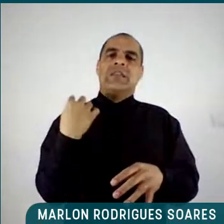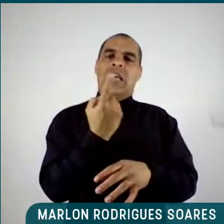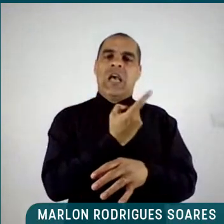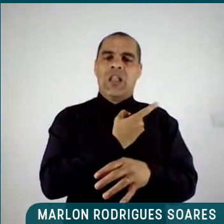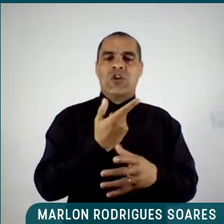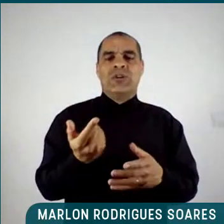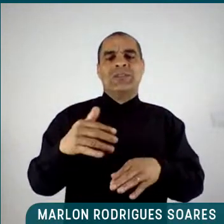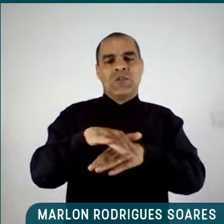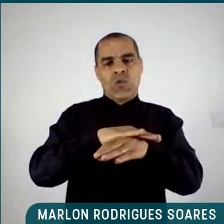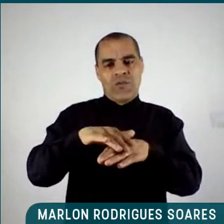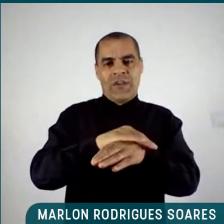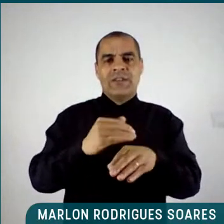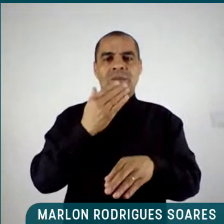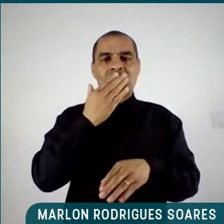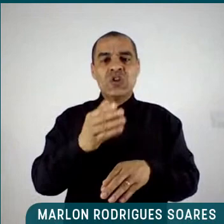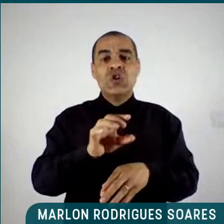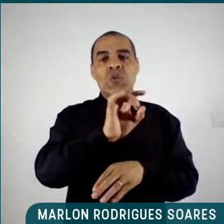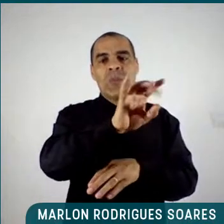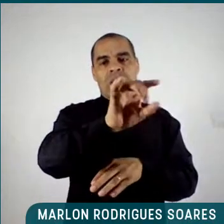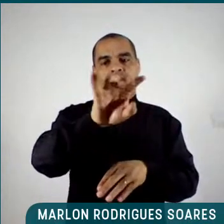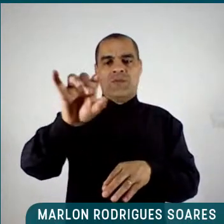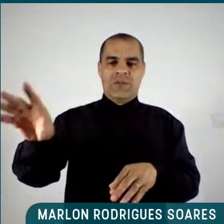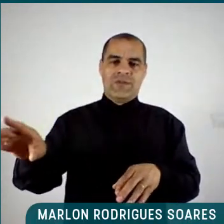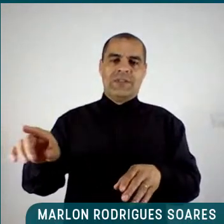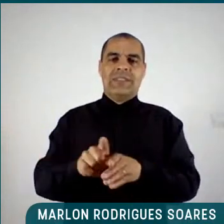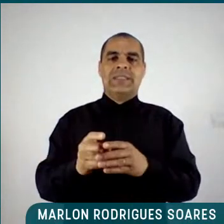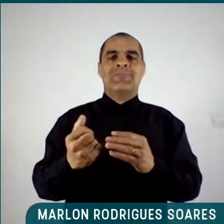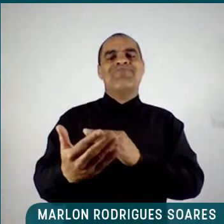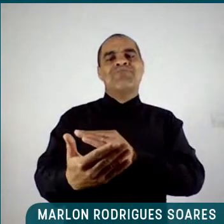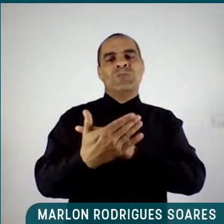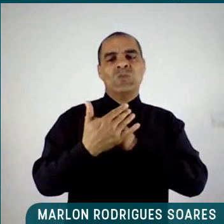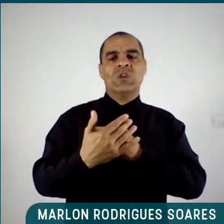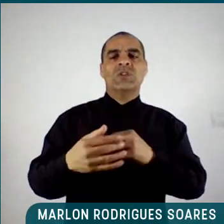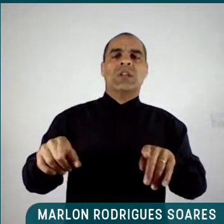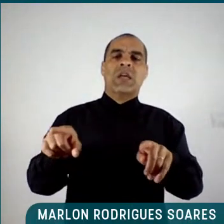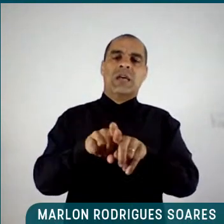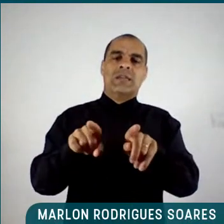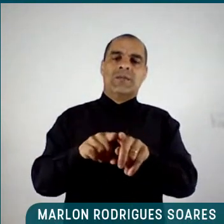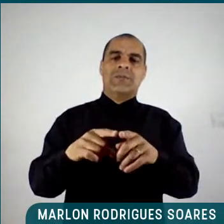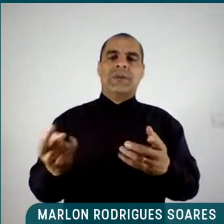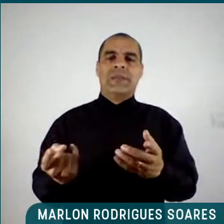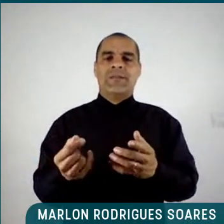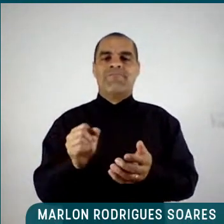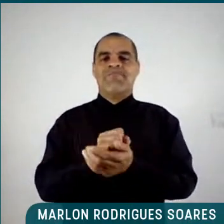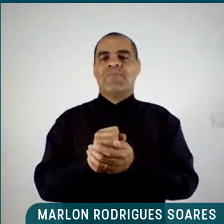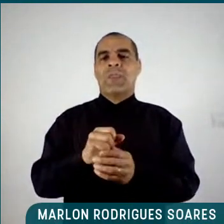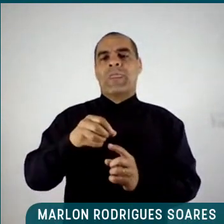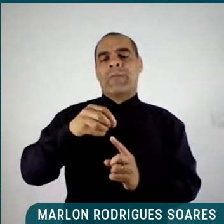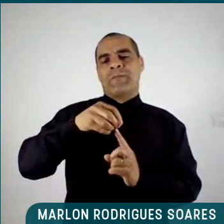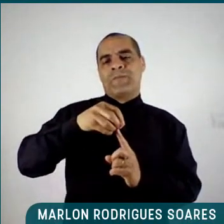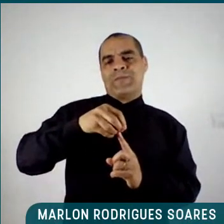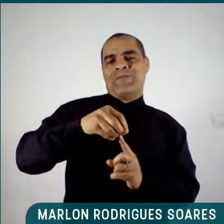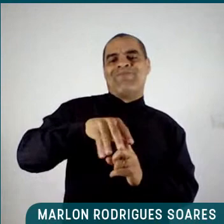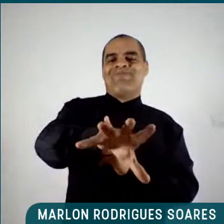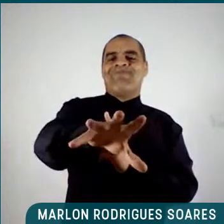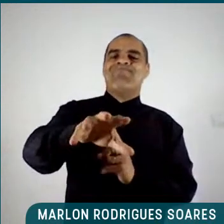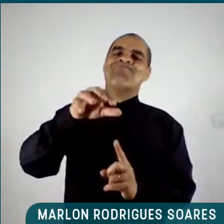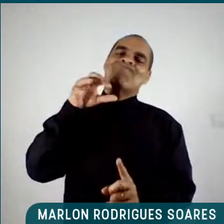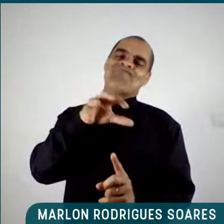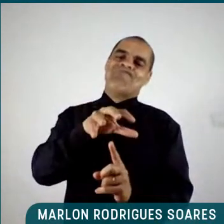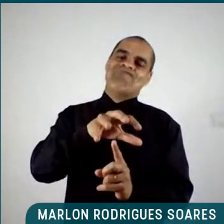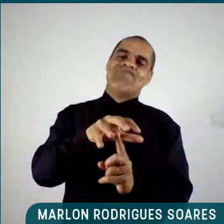para cada uma de conversation vocês by asking each nos one of ajudar you também a transcender essa inspiração para quem está nos to assistindo, help